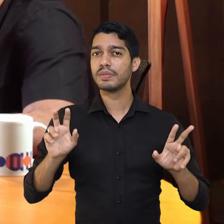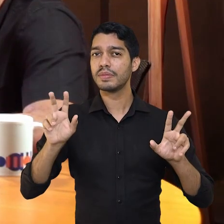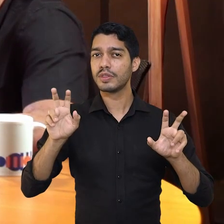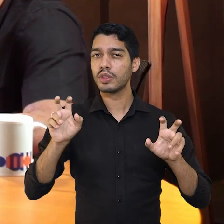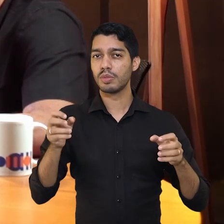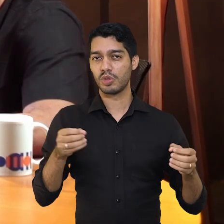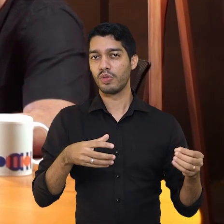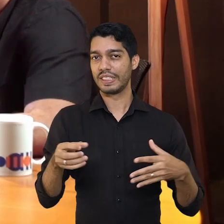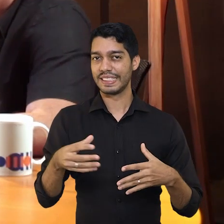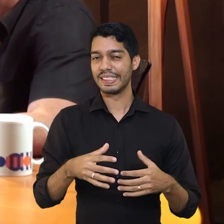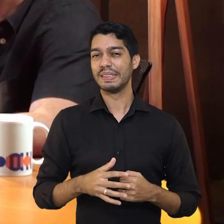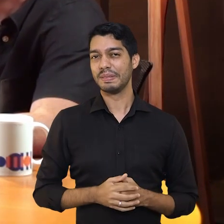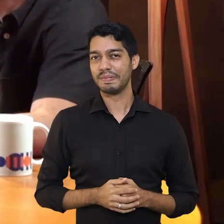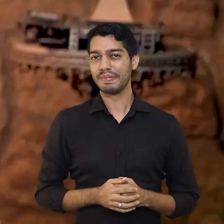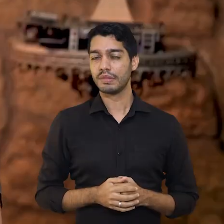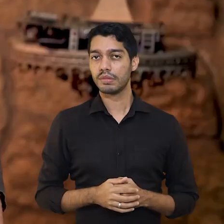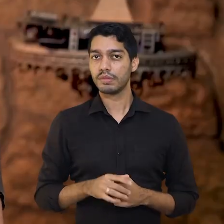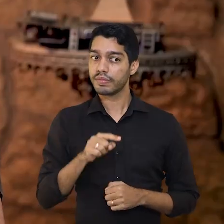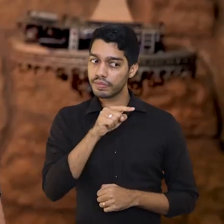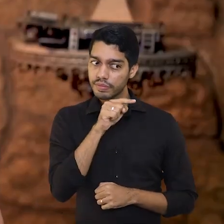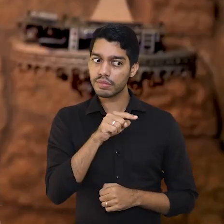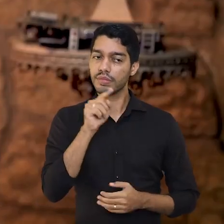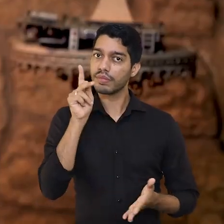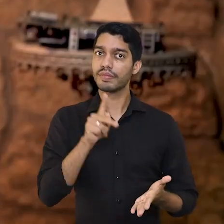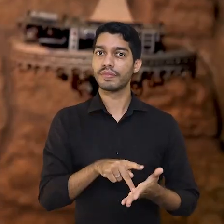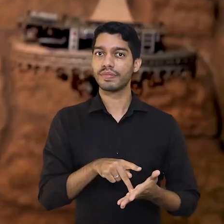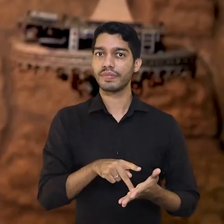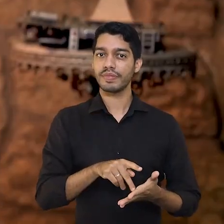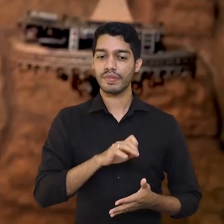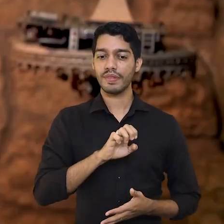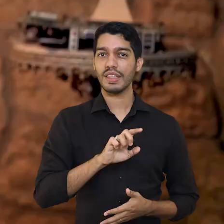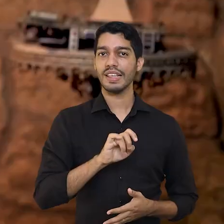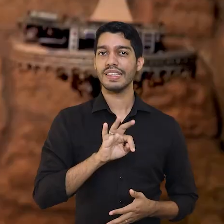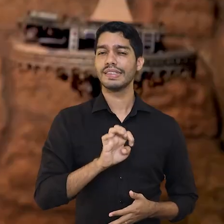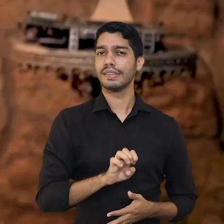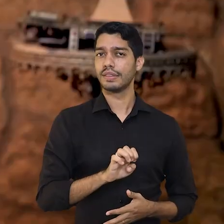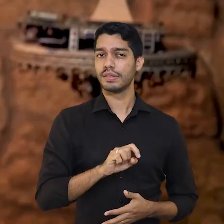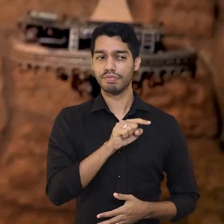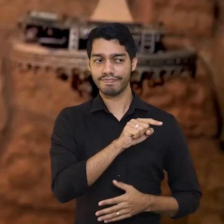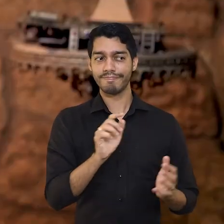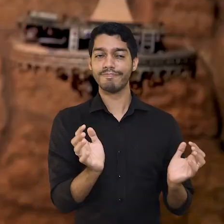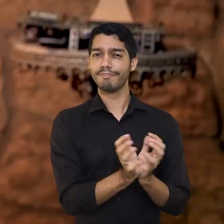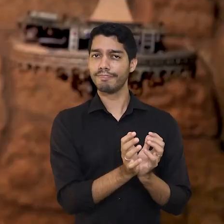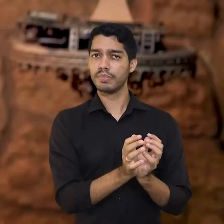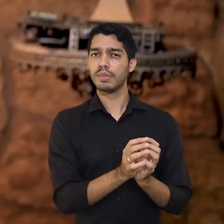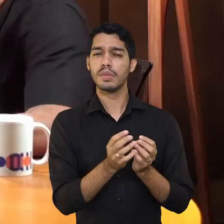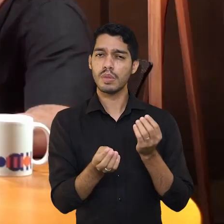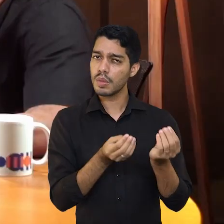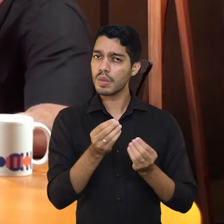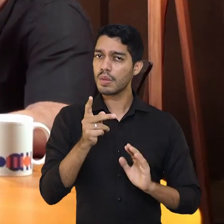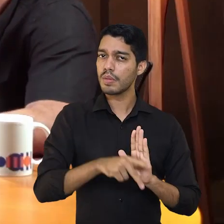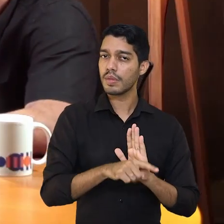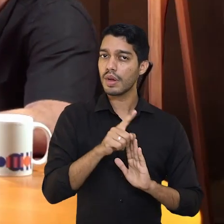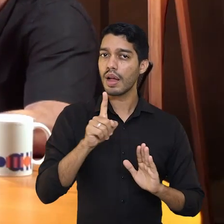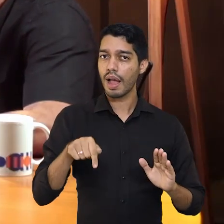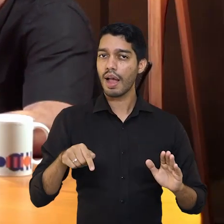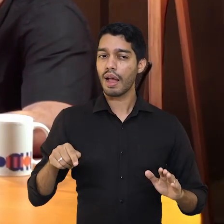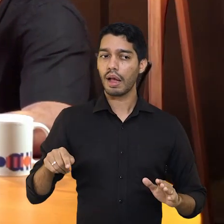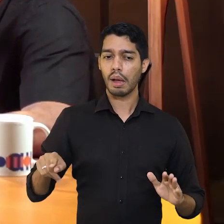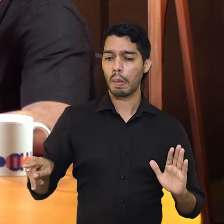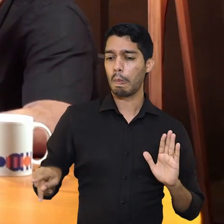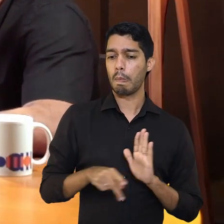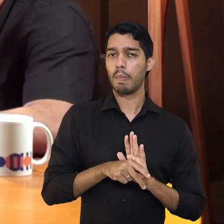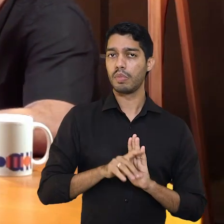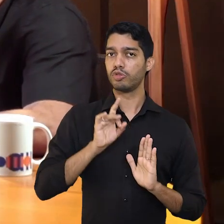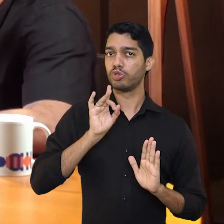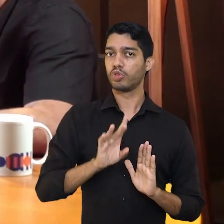essa questão da inovação. Esse é o DNA do Elite. Dá para pensar